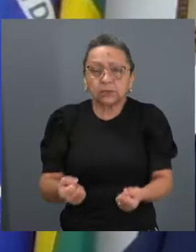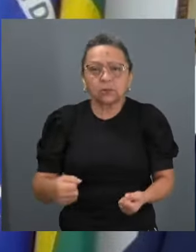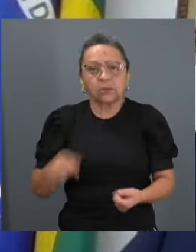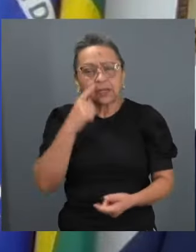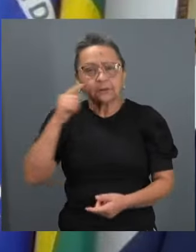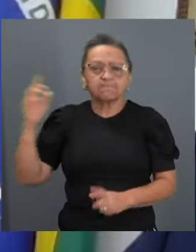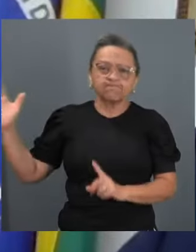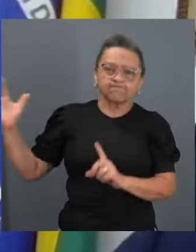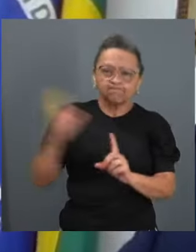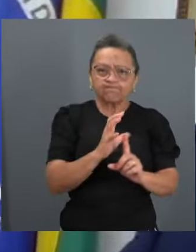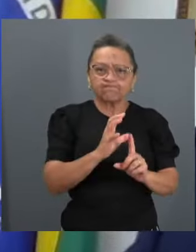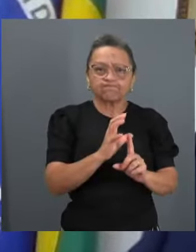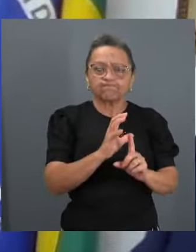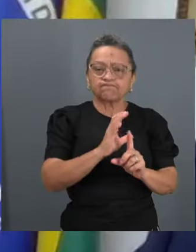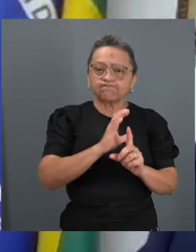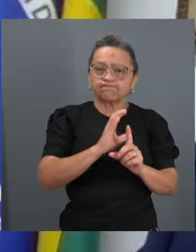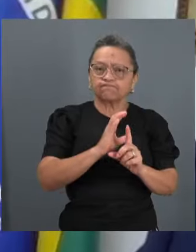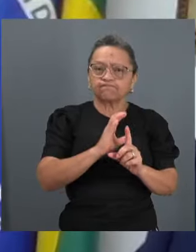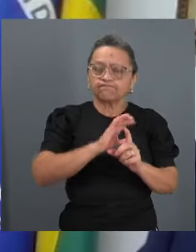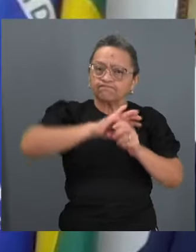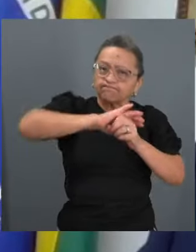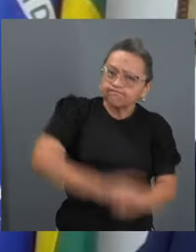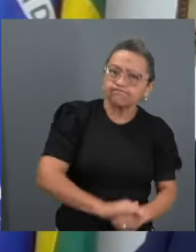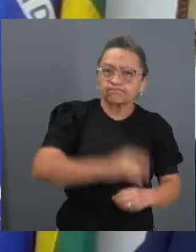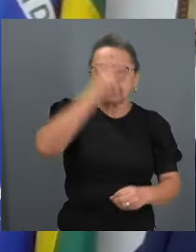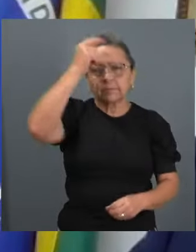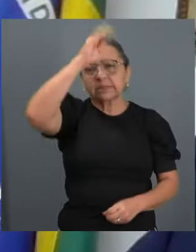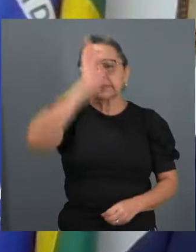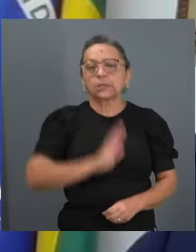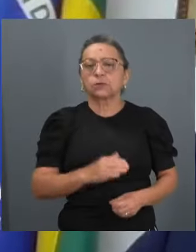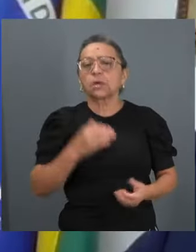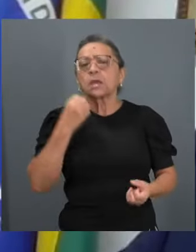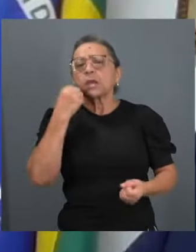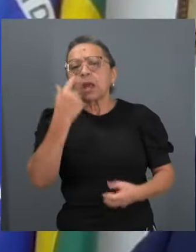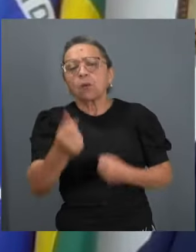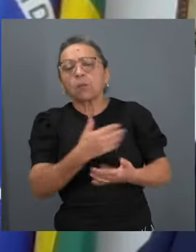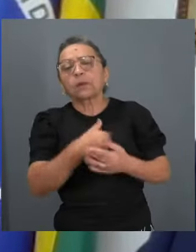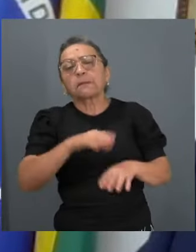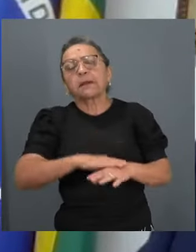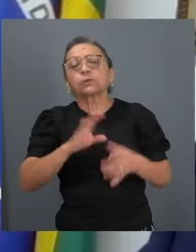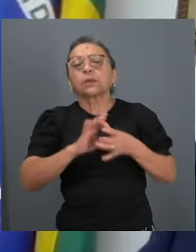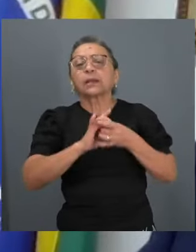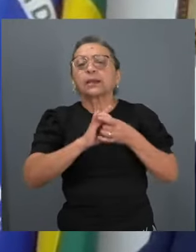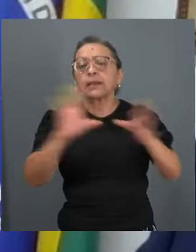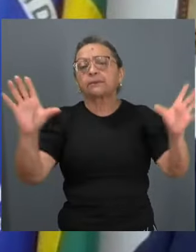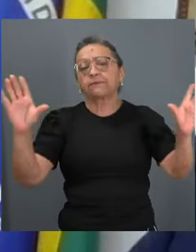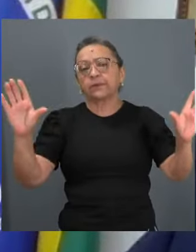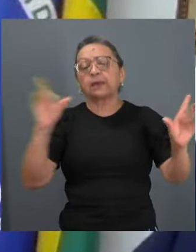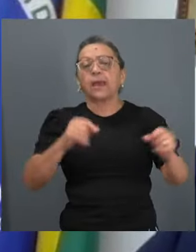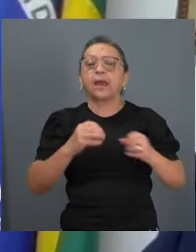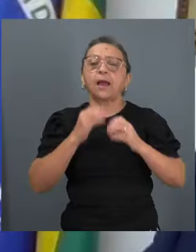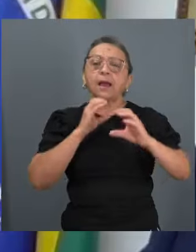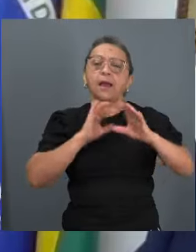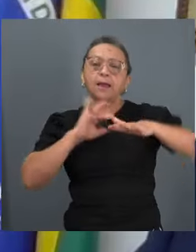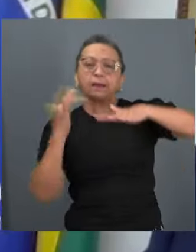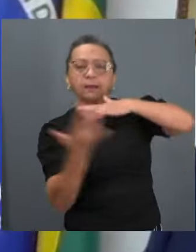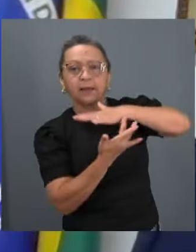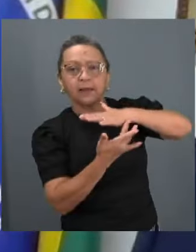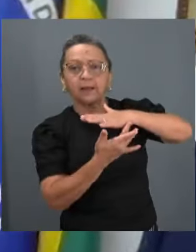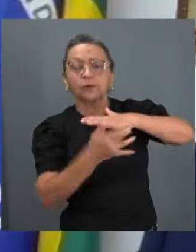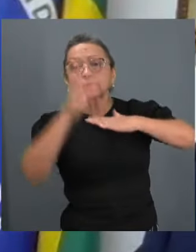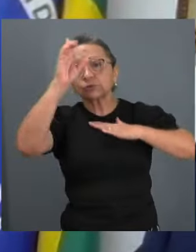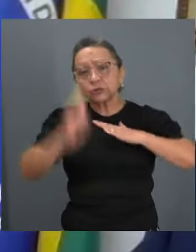vêm querer calar o brasileiro em algo mais do que democrático, que são as redes sociais, que